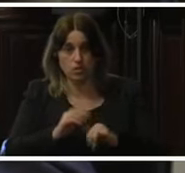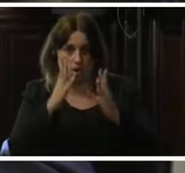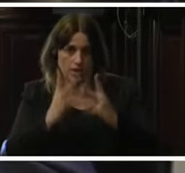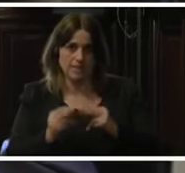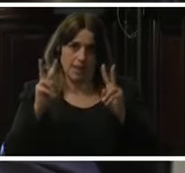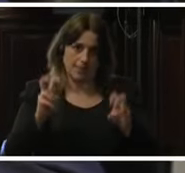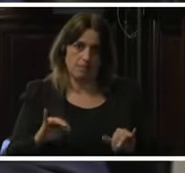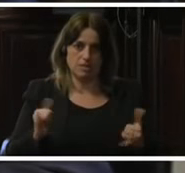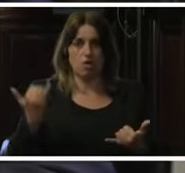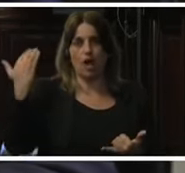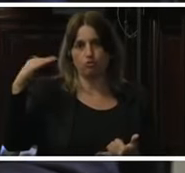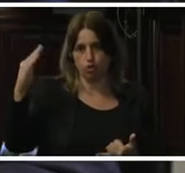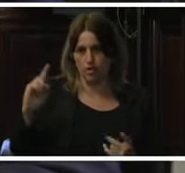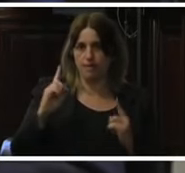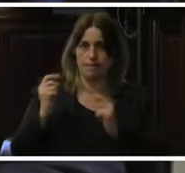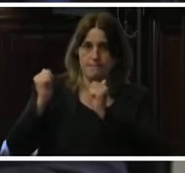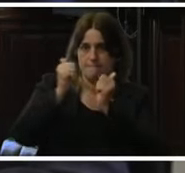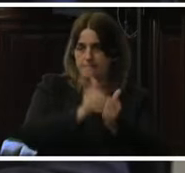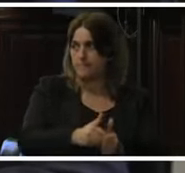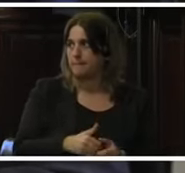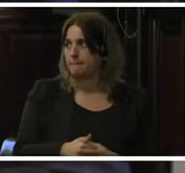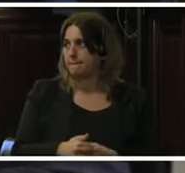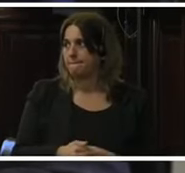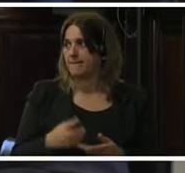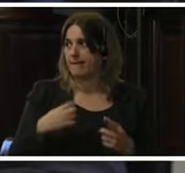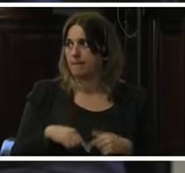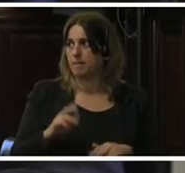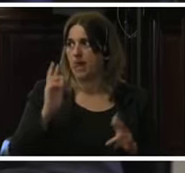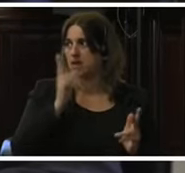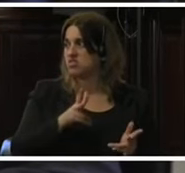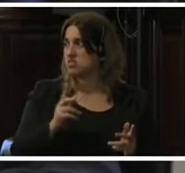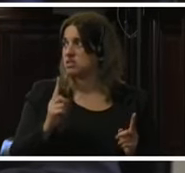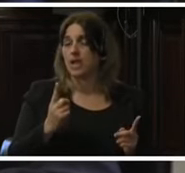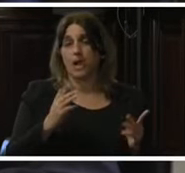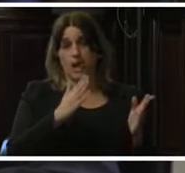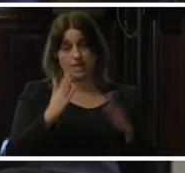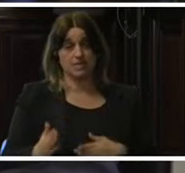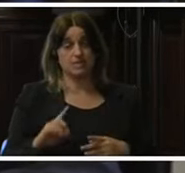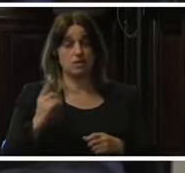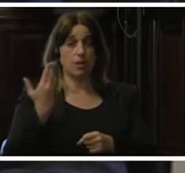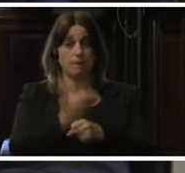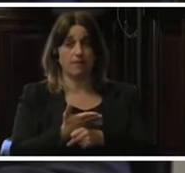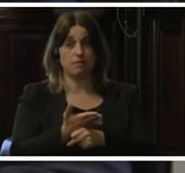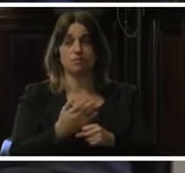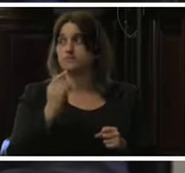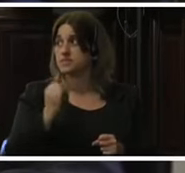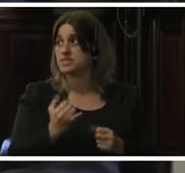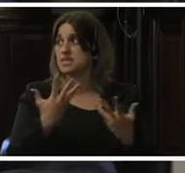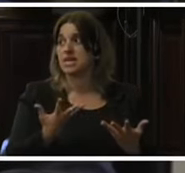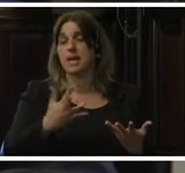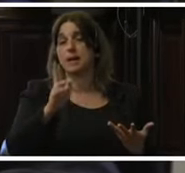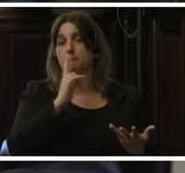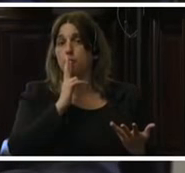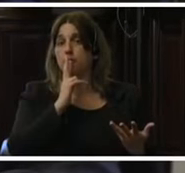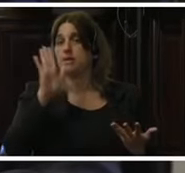correspondentes a mas evidentemente se da pacha pressionaria quiser a responder haverá um tempo que o senhor